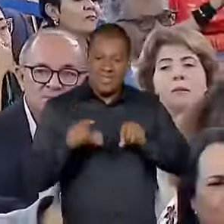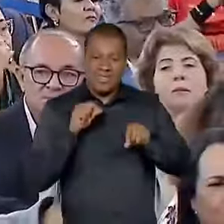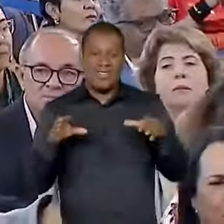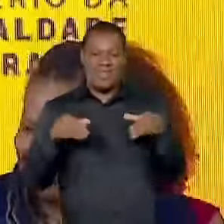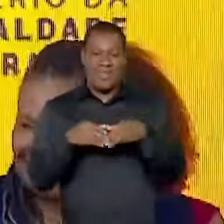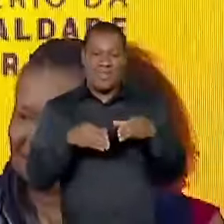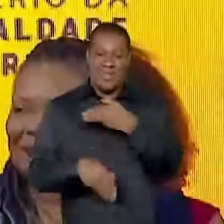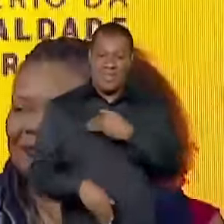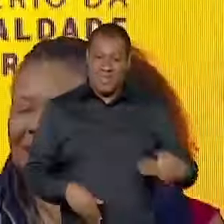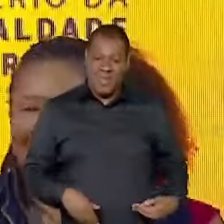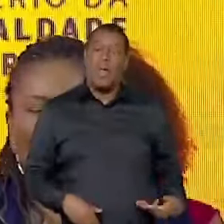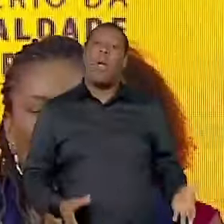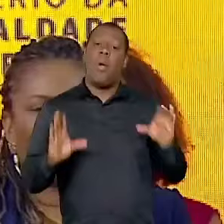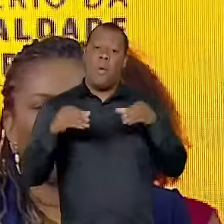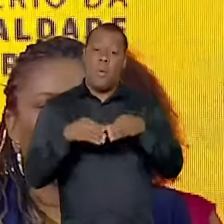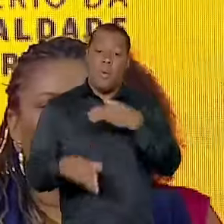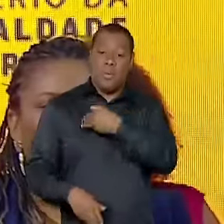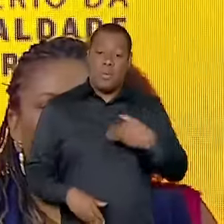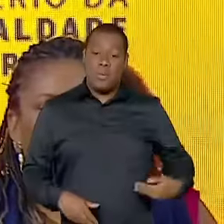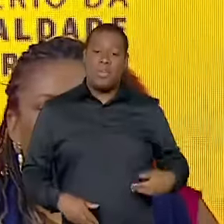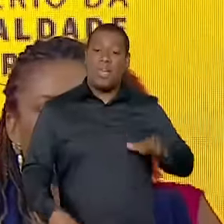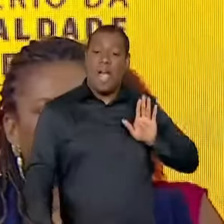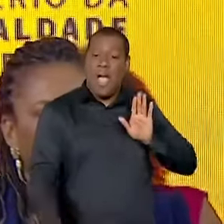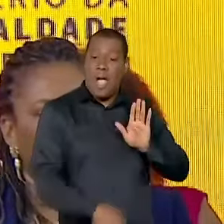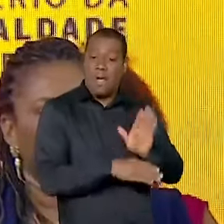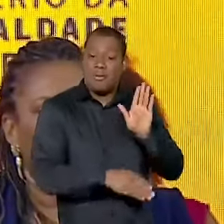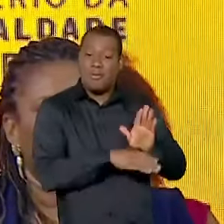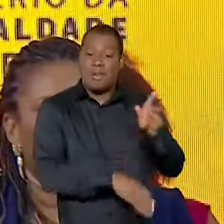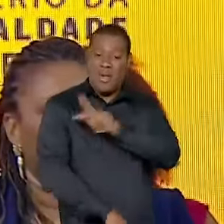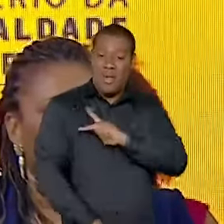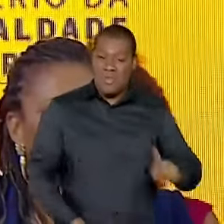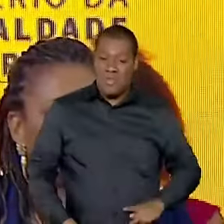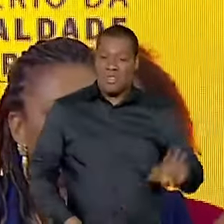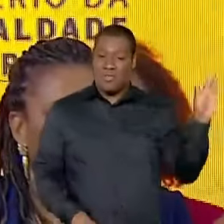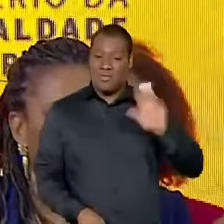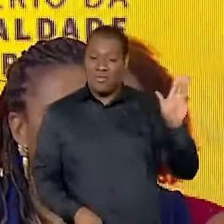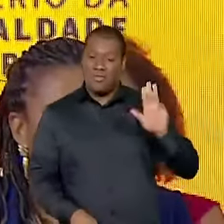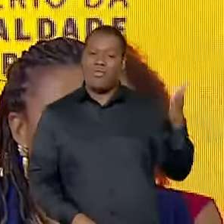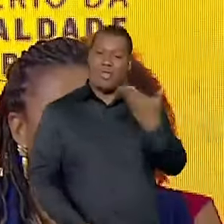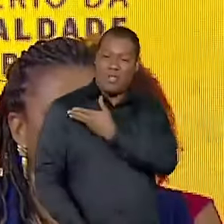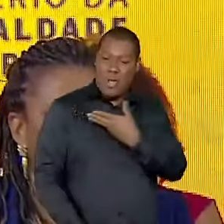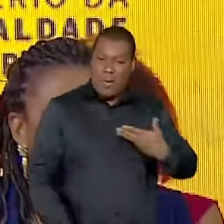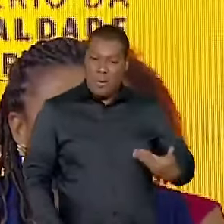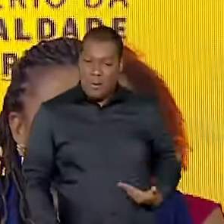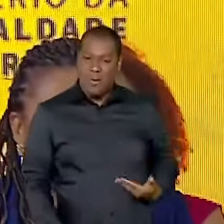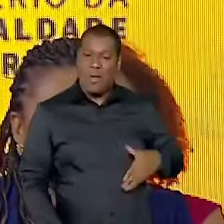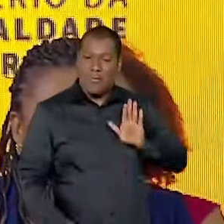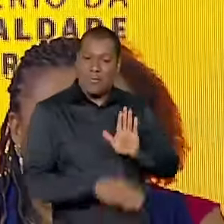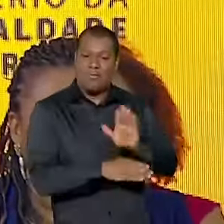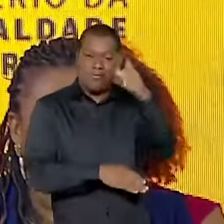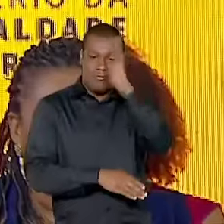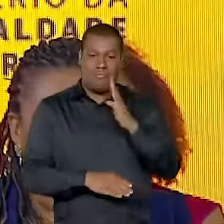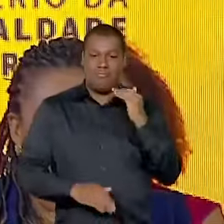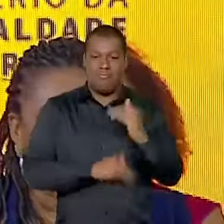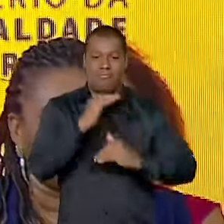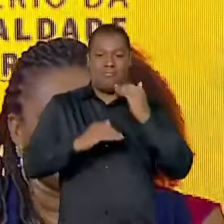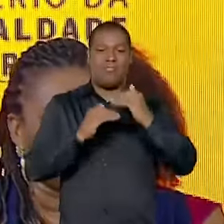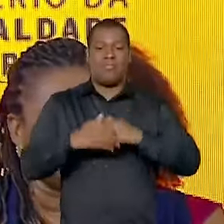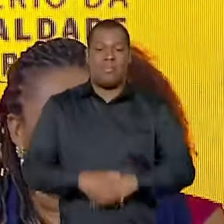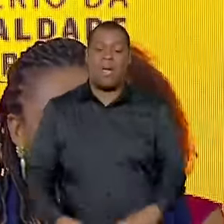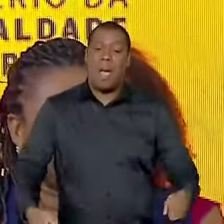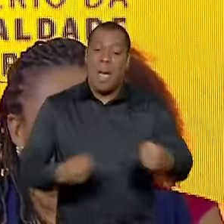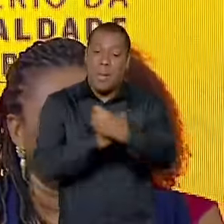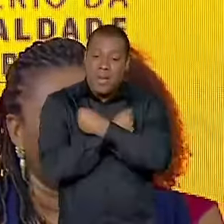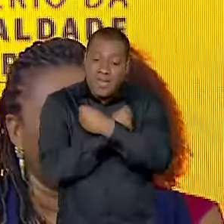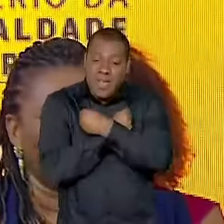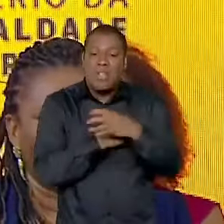que ajuda o presidente Lula a fazer esses gols de placa que ele está fazendo nesse campeonato da vida. Eu quero abraçar também, em